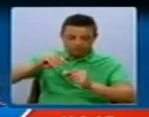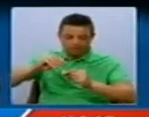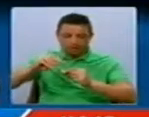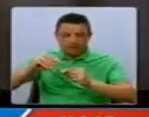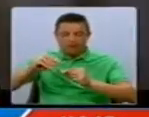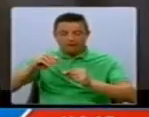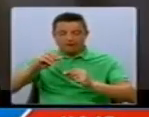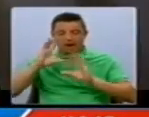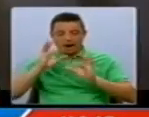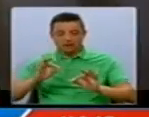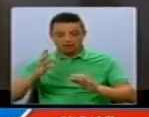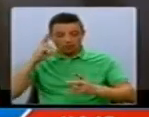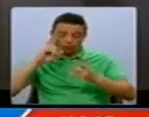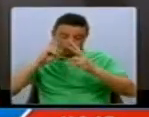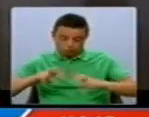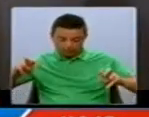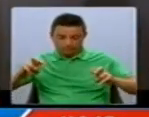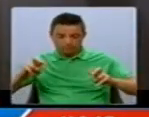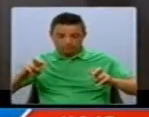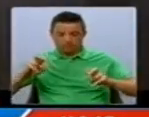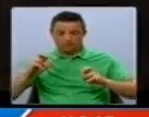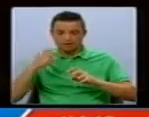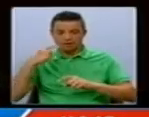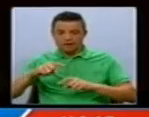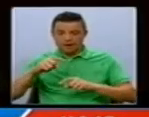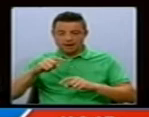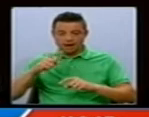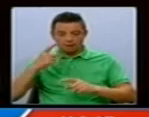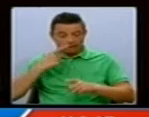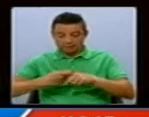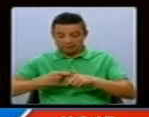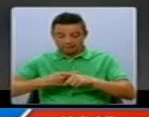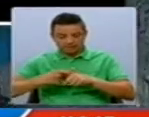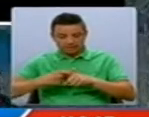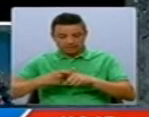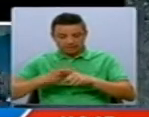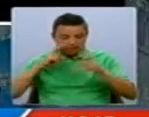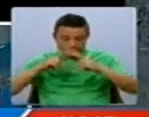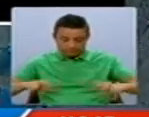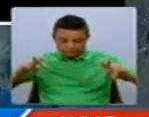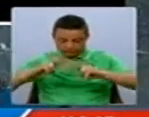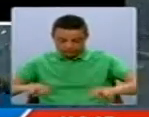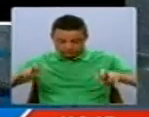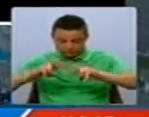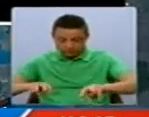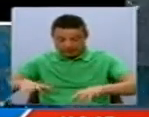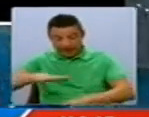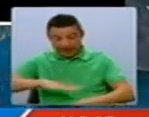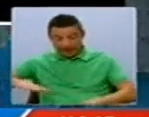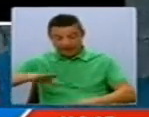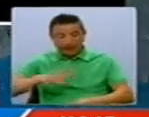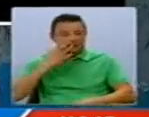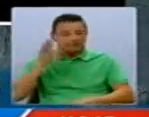descobrimos exoplanetas, que um dos grandes pontos de atração, uma das grandes investigações e sessões quentes nessa área é